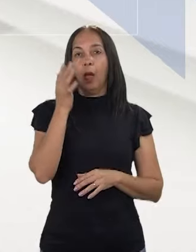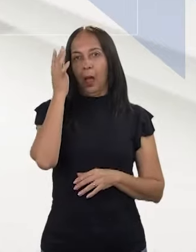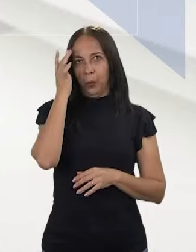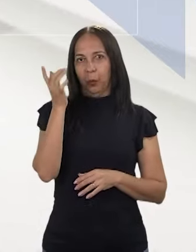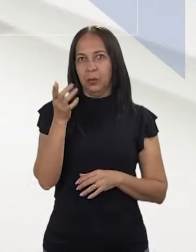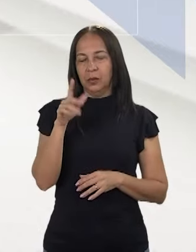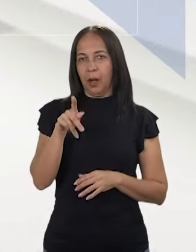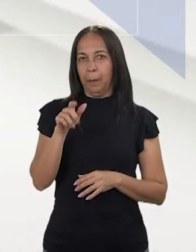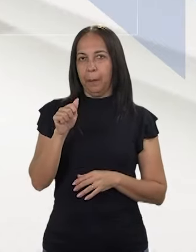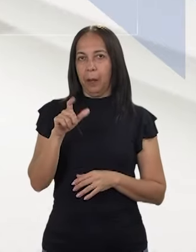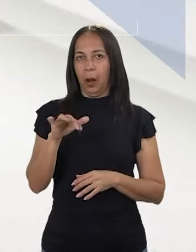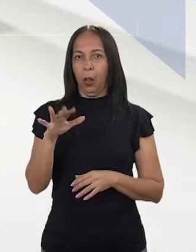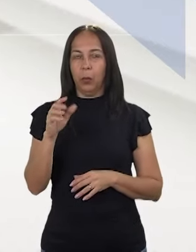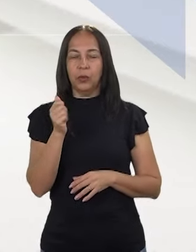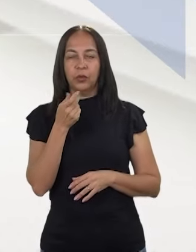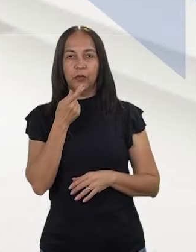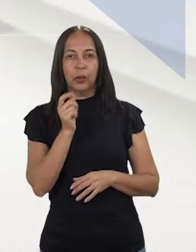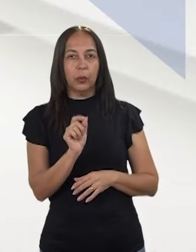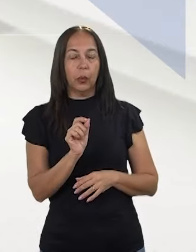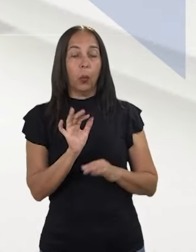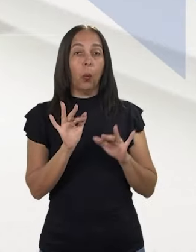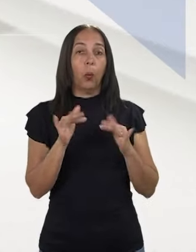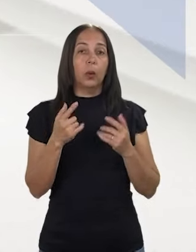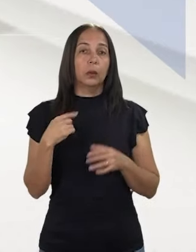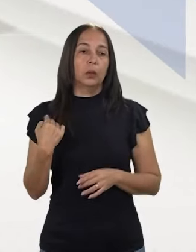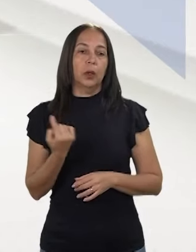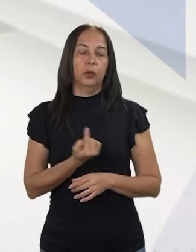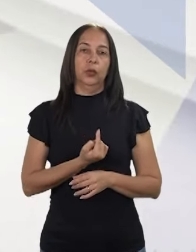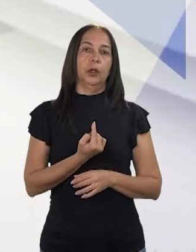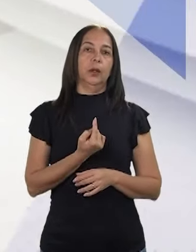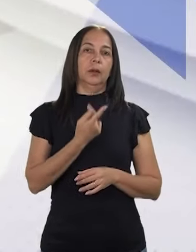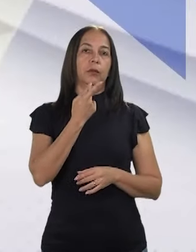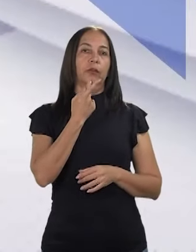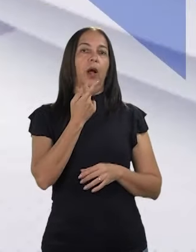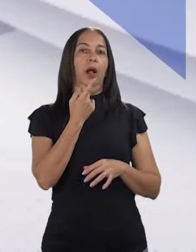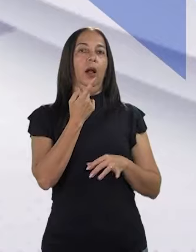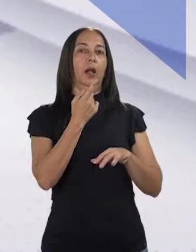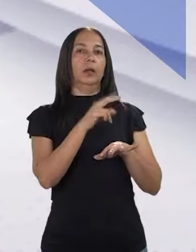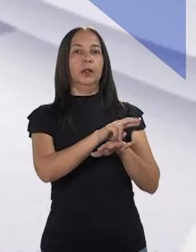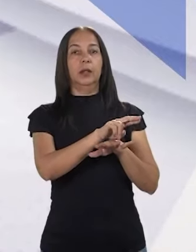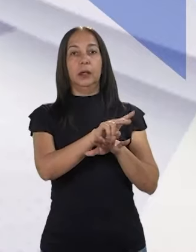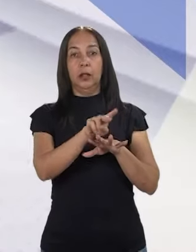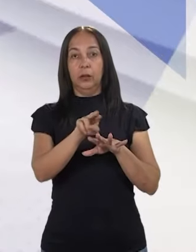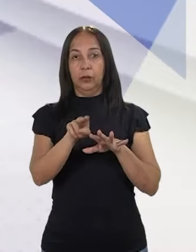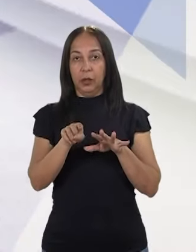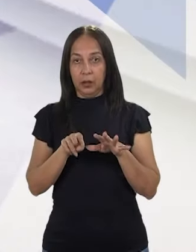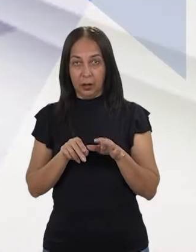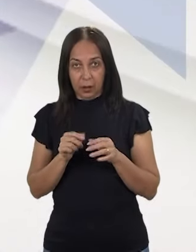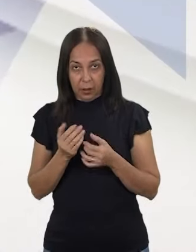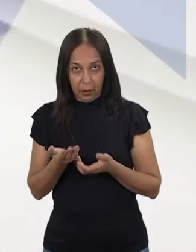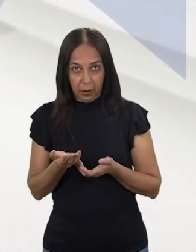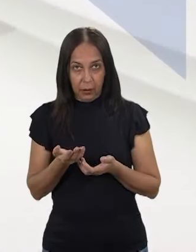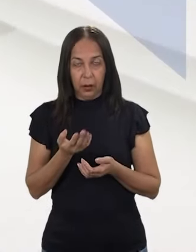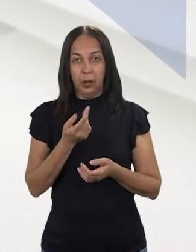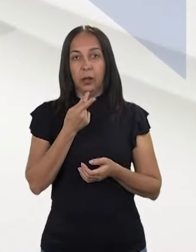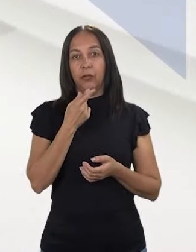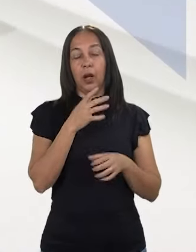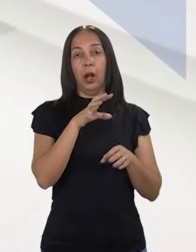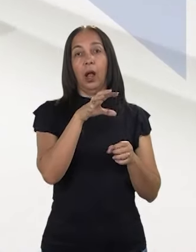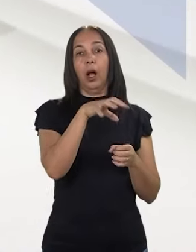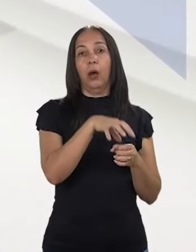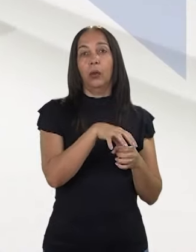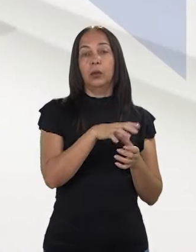a a chave para responder isso quando quando a gente fala sobre diversidade Mas também quando a gente fala com